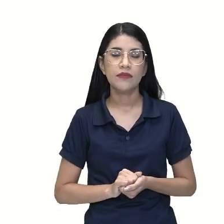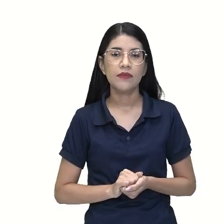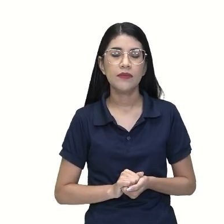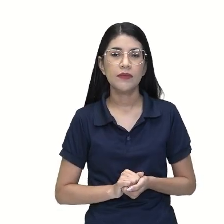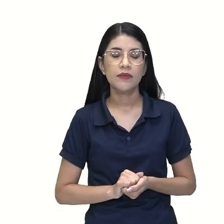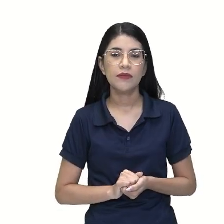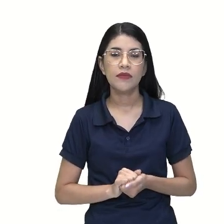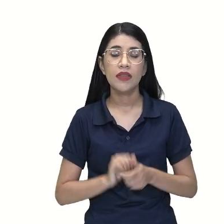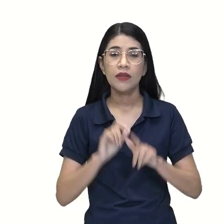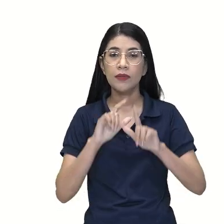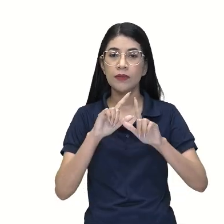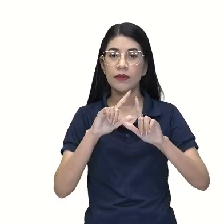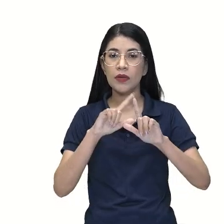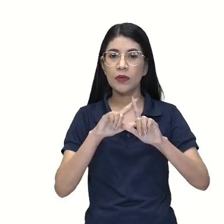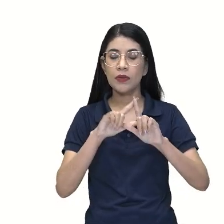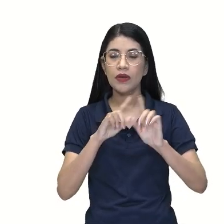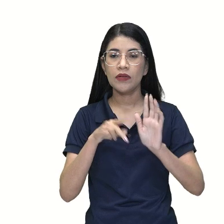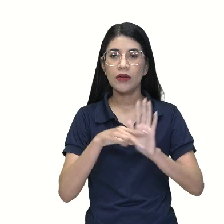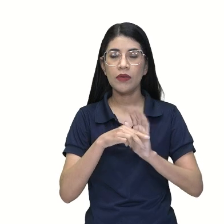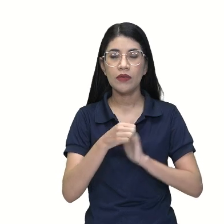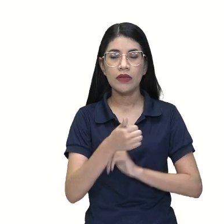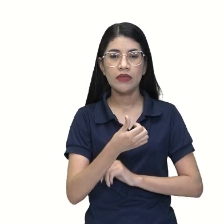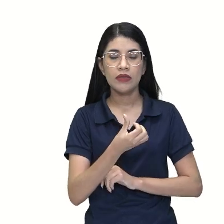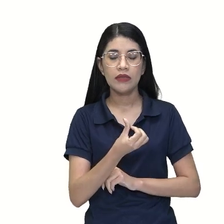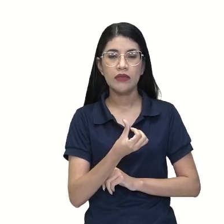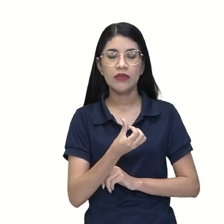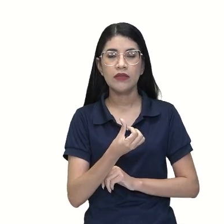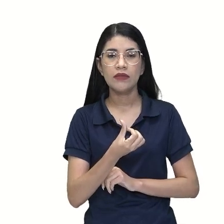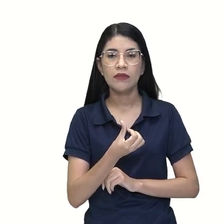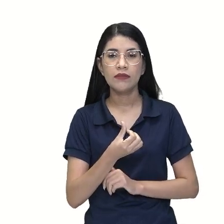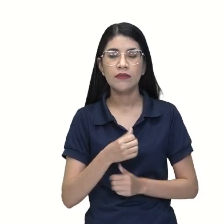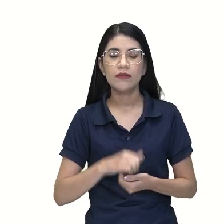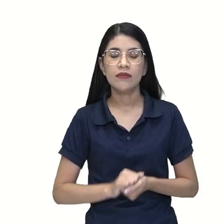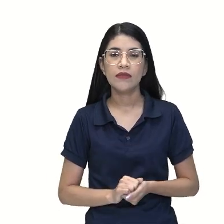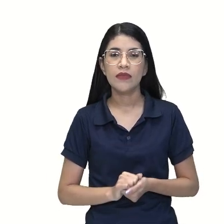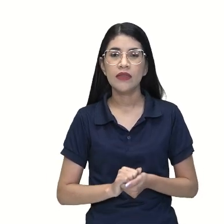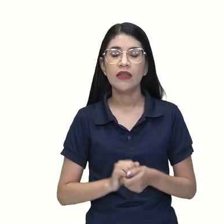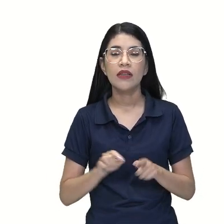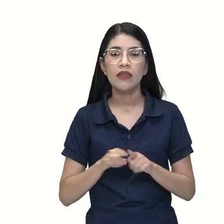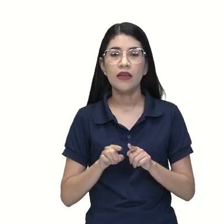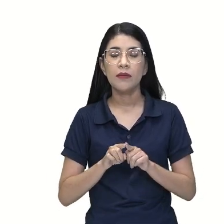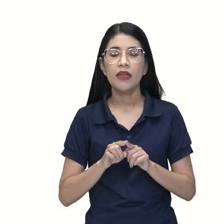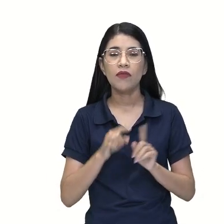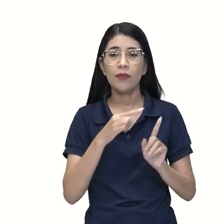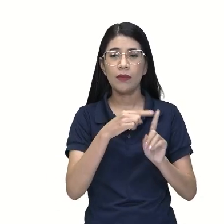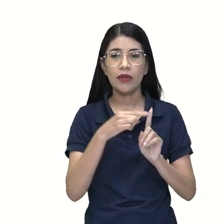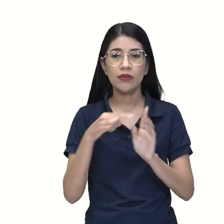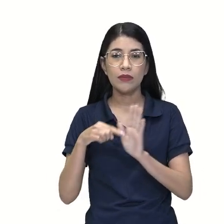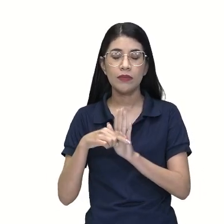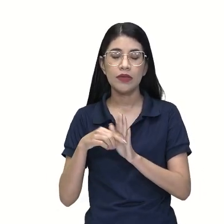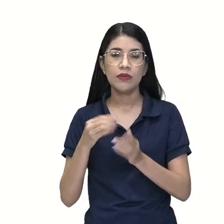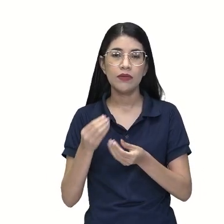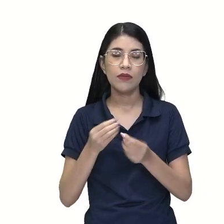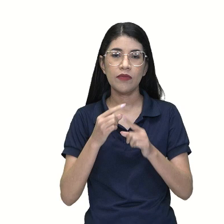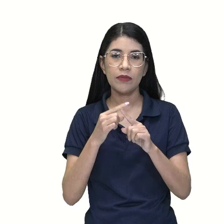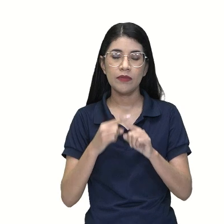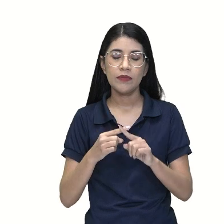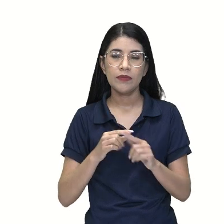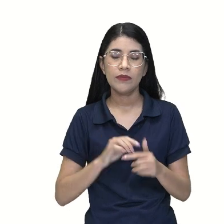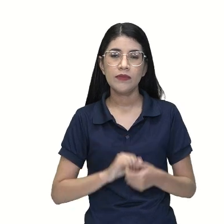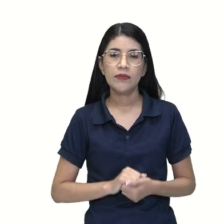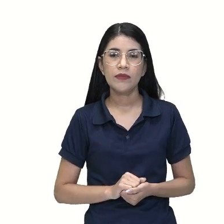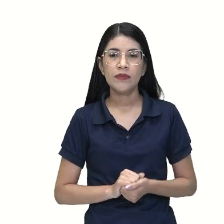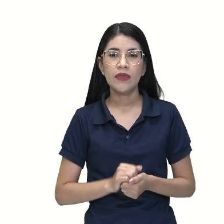Então, o valor do meu delta aqui vai ser 16. Aí eu tenho o jogo de sinal ali. Ó. Eu tenho menos